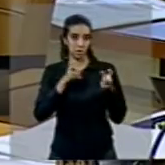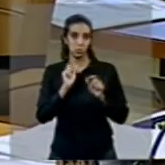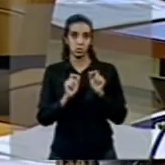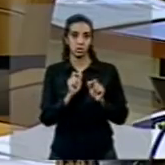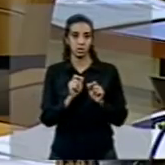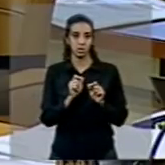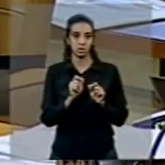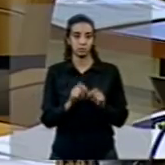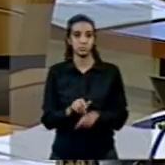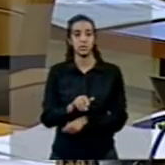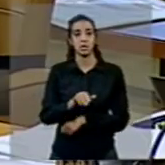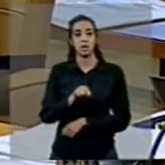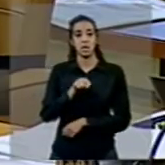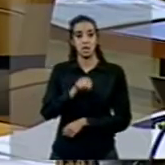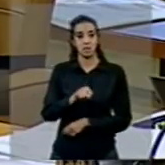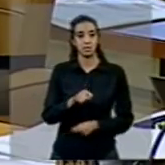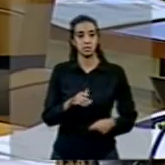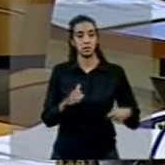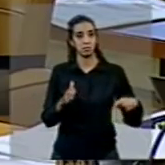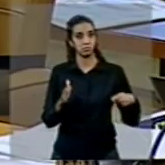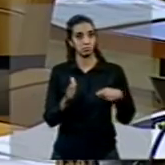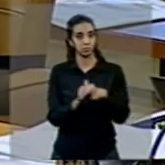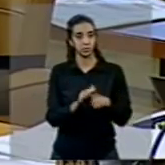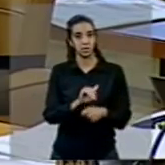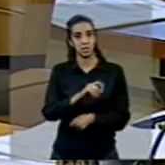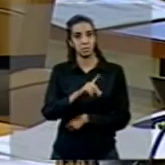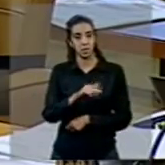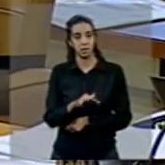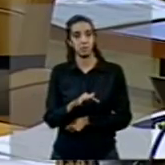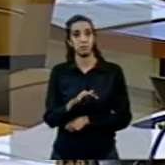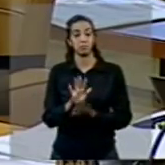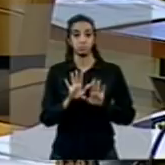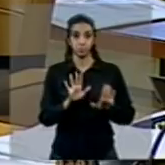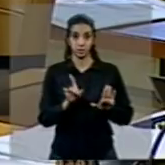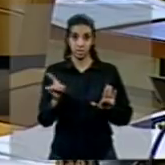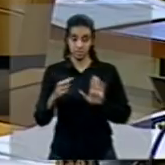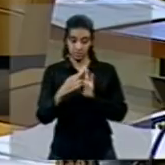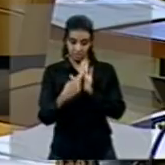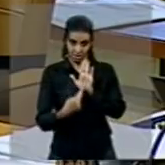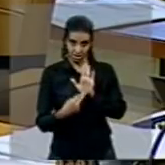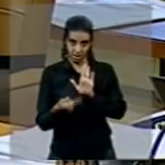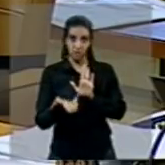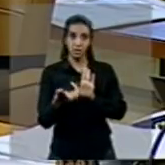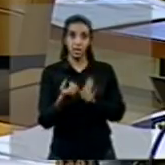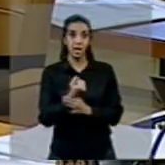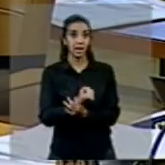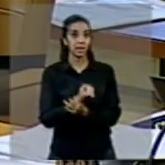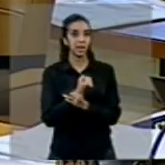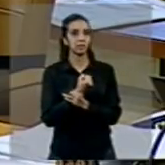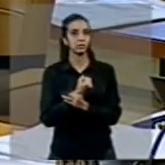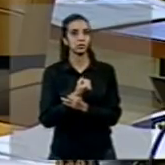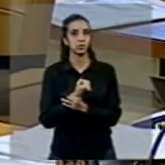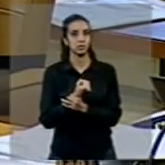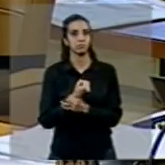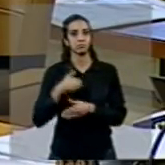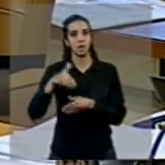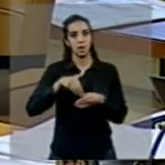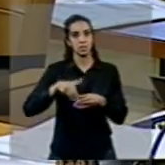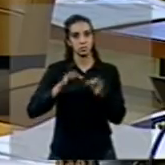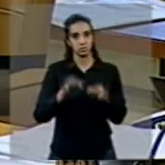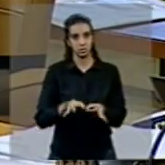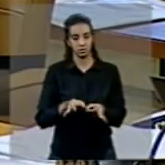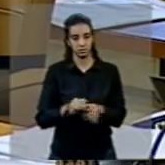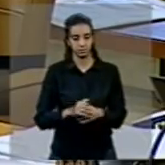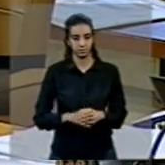objetivo da norma impugnada está em garantir a lisura do processo eleitoral. E a fim de que se dê o